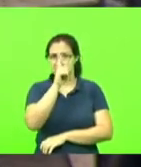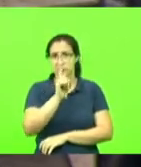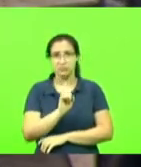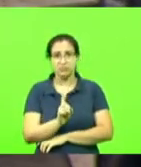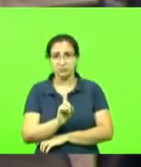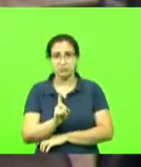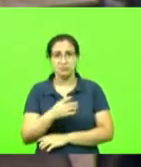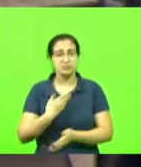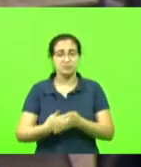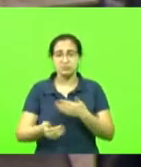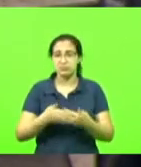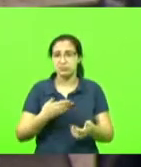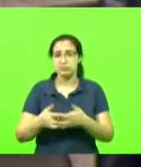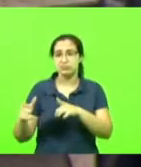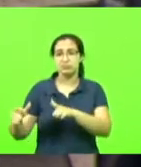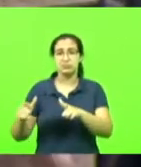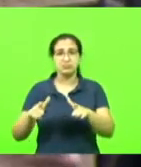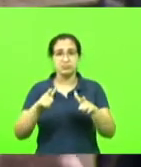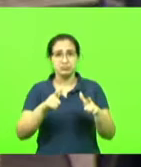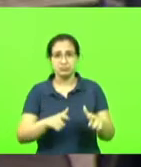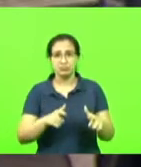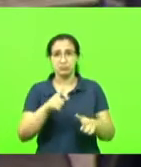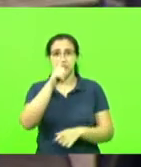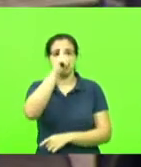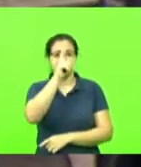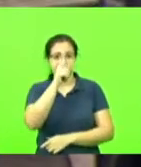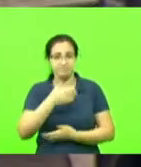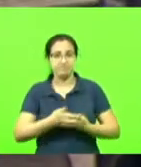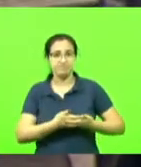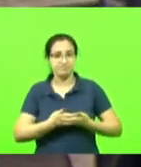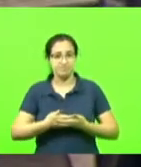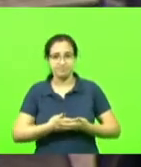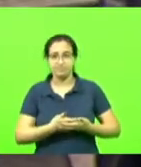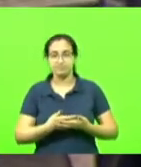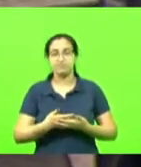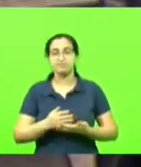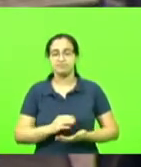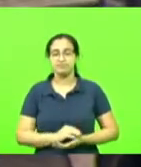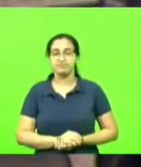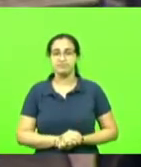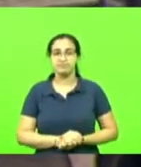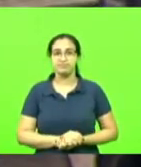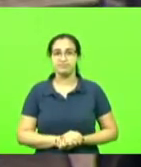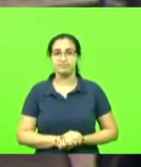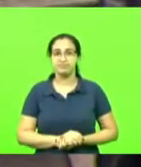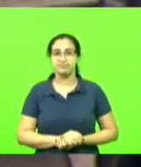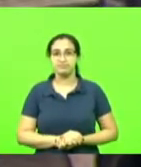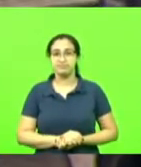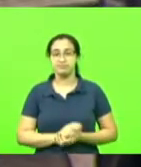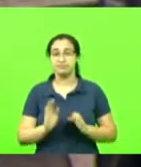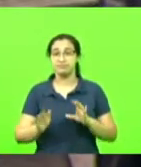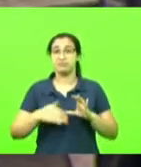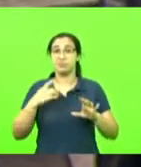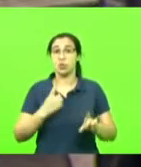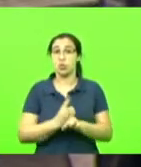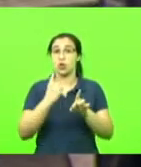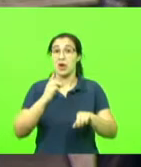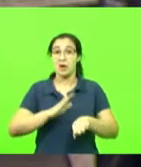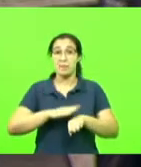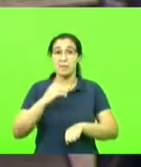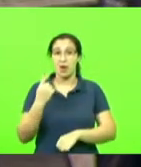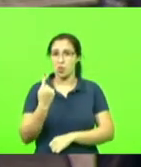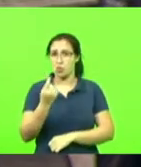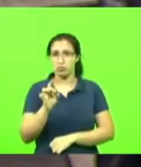outra maternidade e hospital. Recebemos o relato e aqui a denúncia de que foram encontrados por mais de uma vez ratos